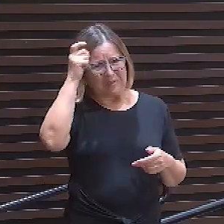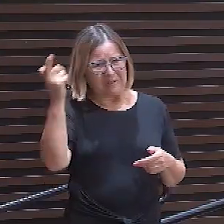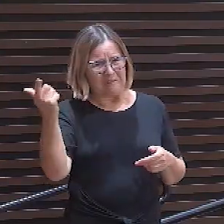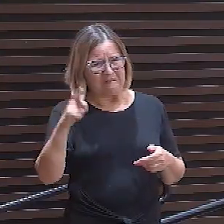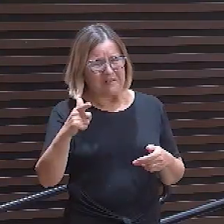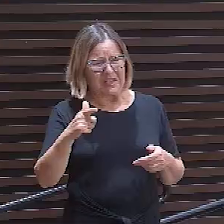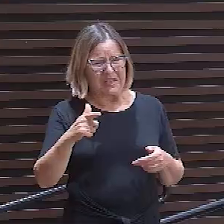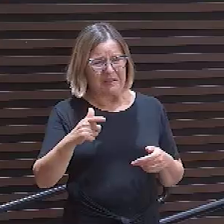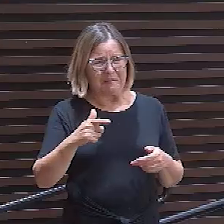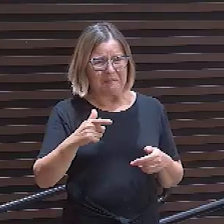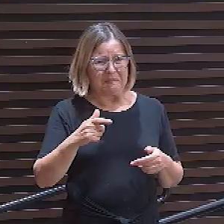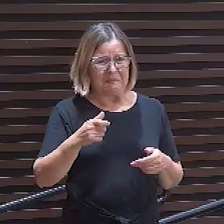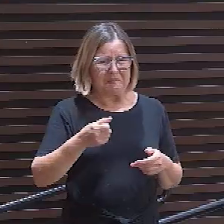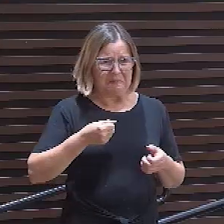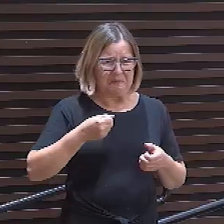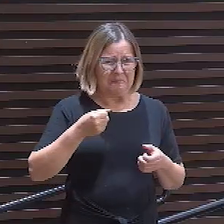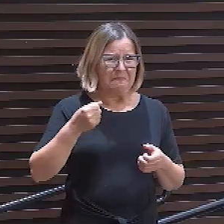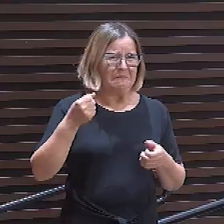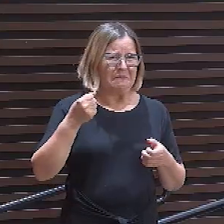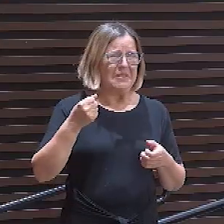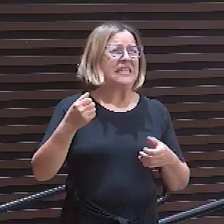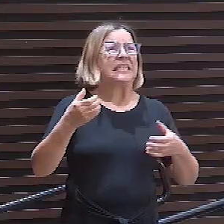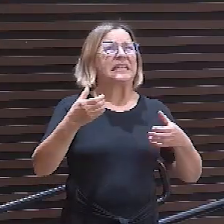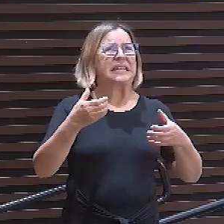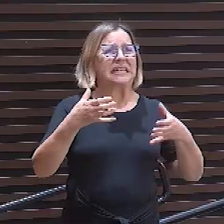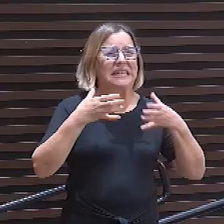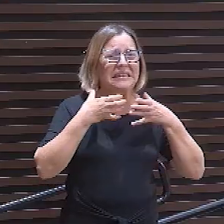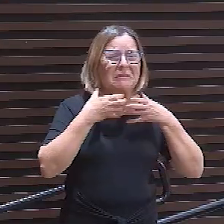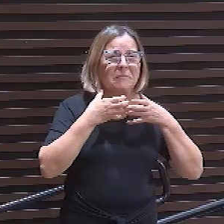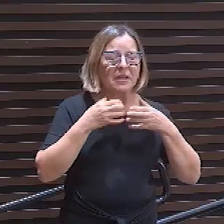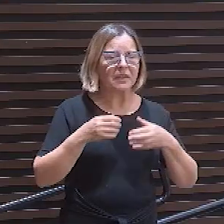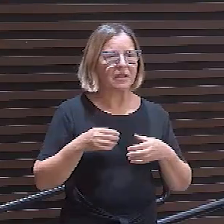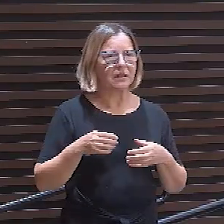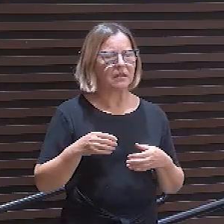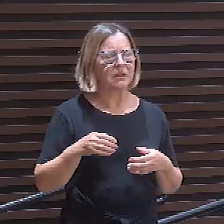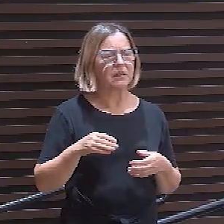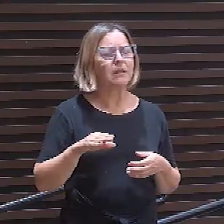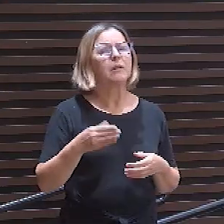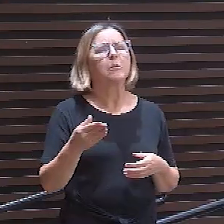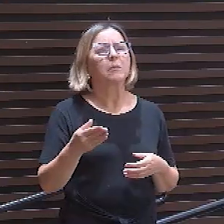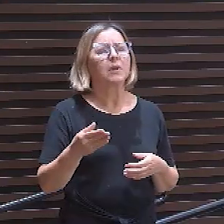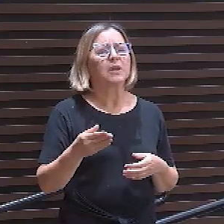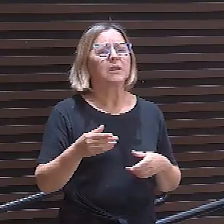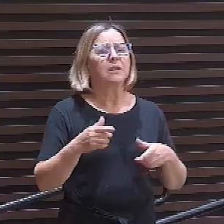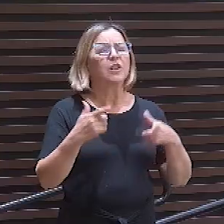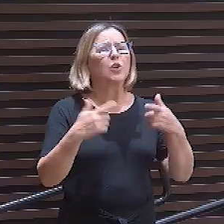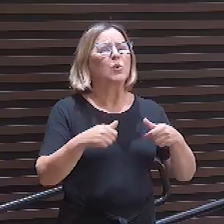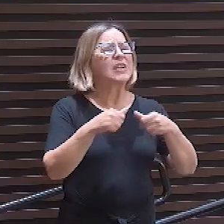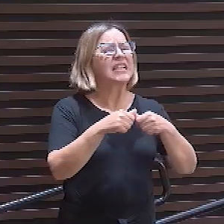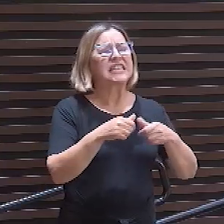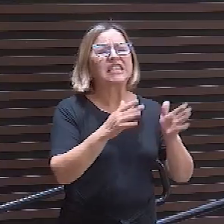mim. Então, diz para ele, vem. Jesus está em mim, pode vir.